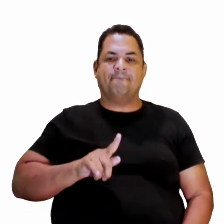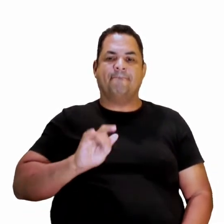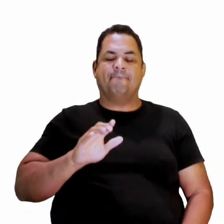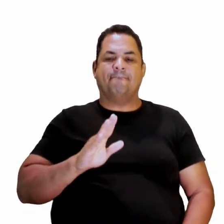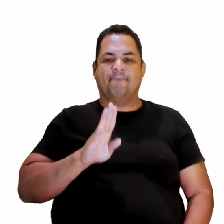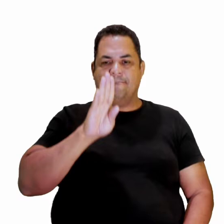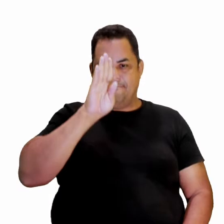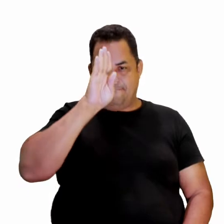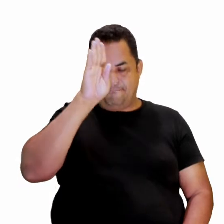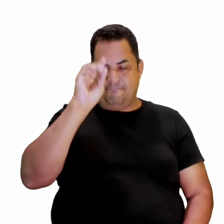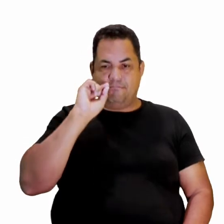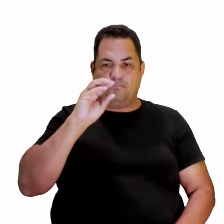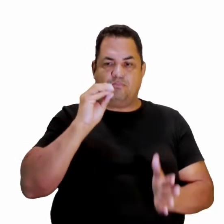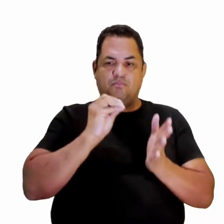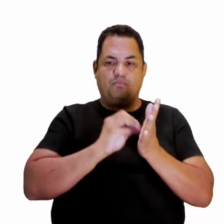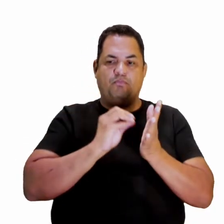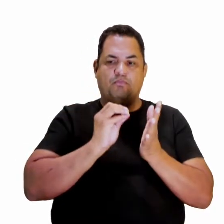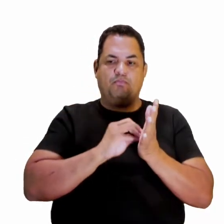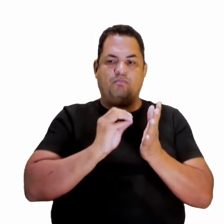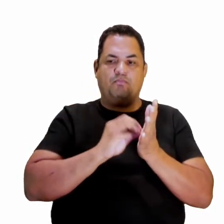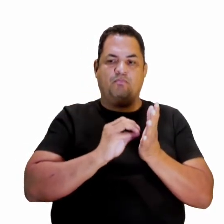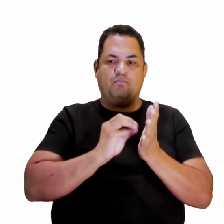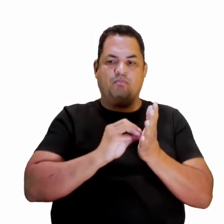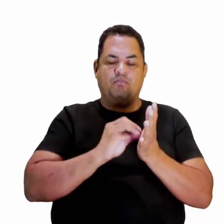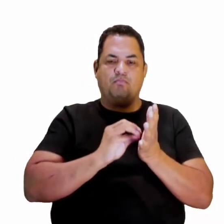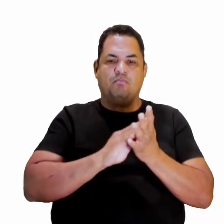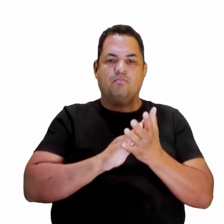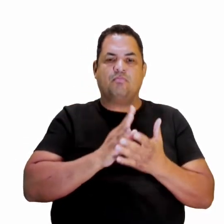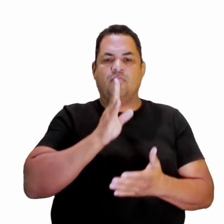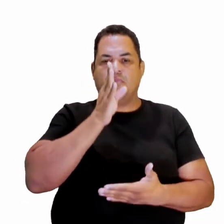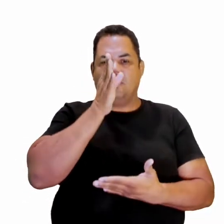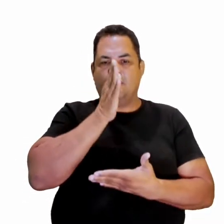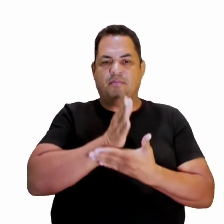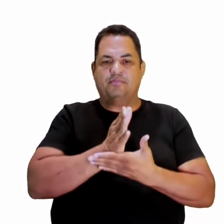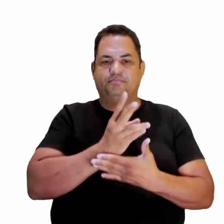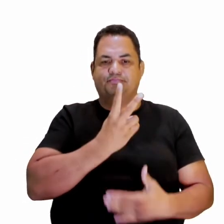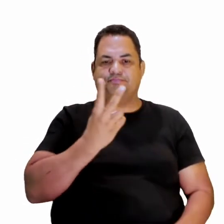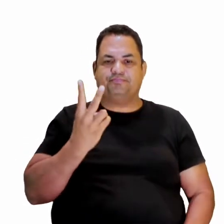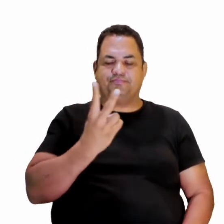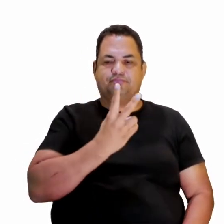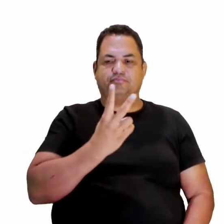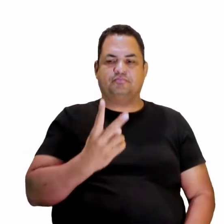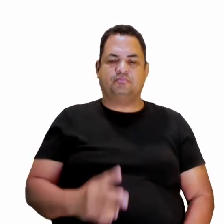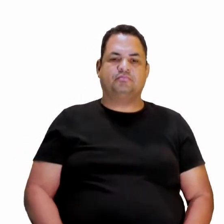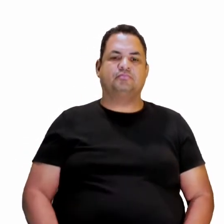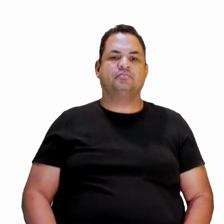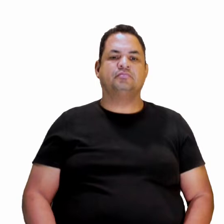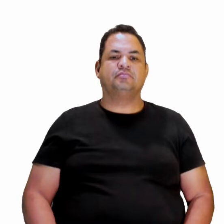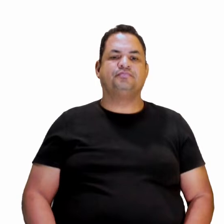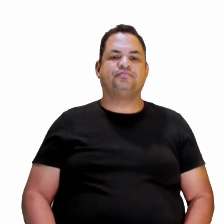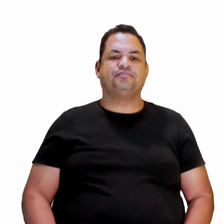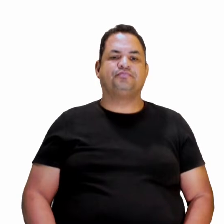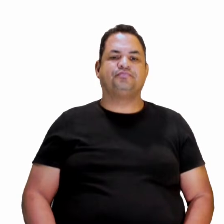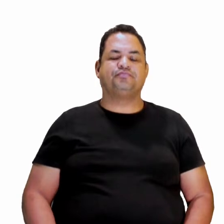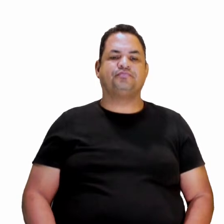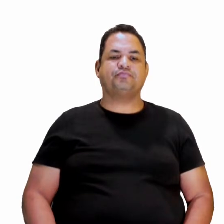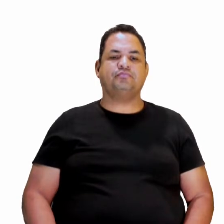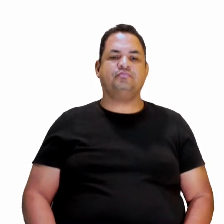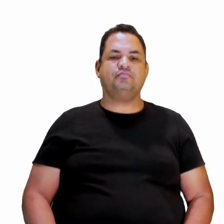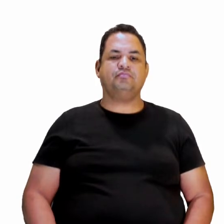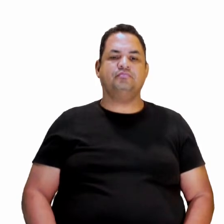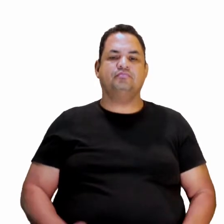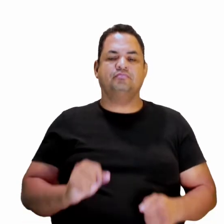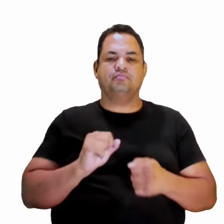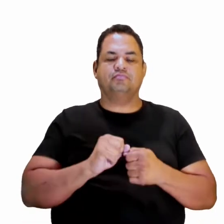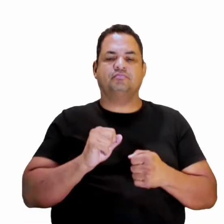principal, o que está faltando in the middle, no meio deles dois aqui, do verbo to be e do verbo com ing, para